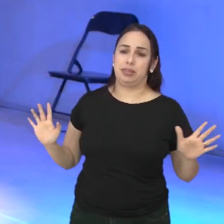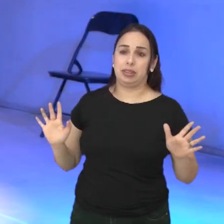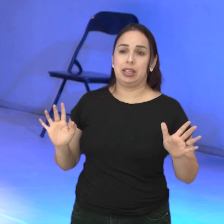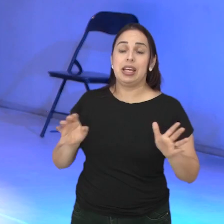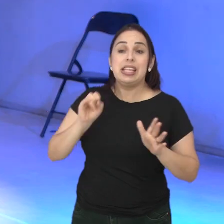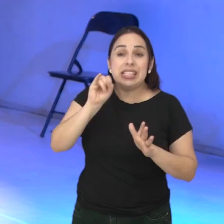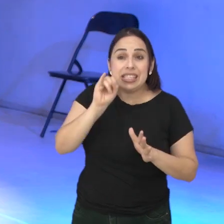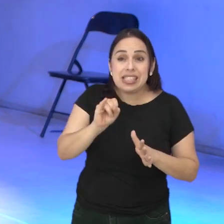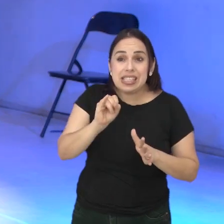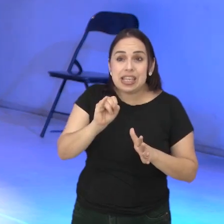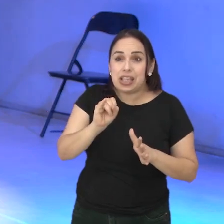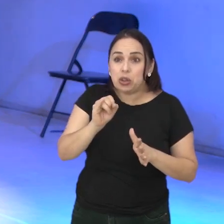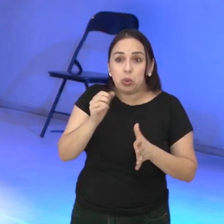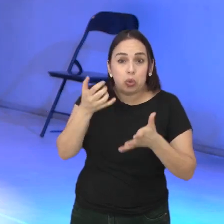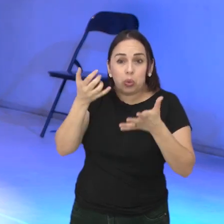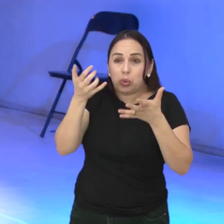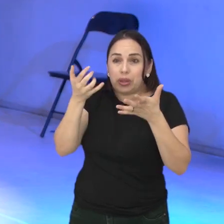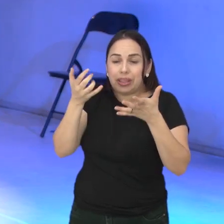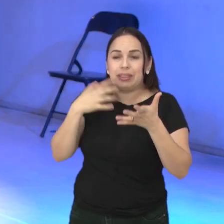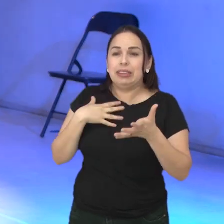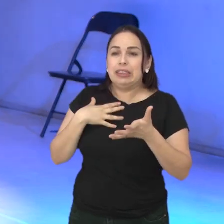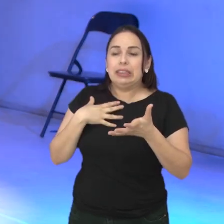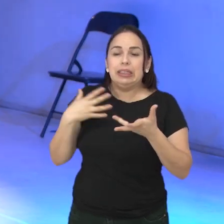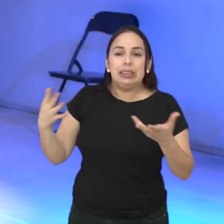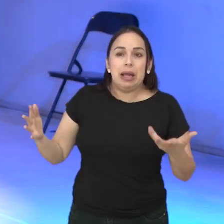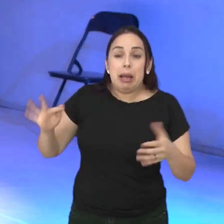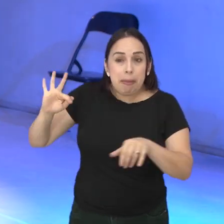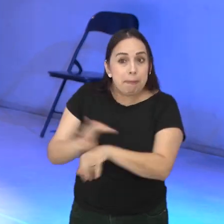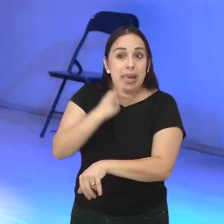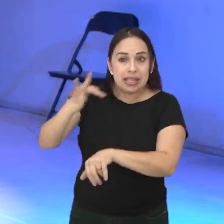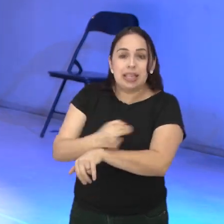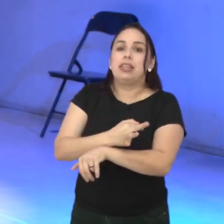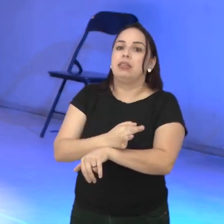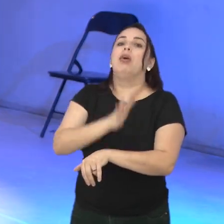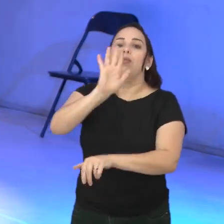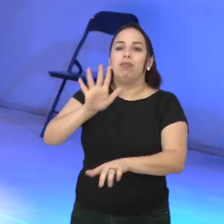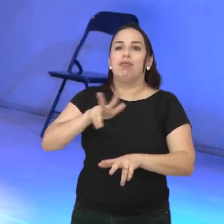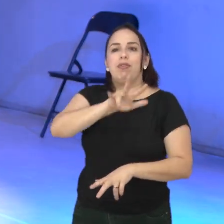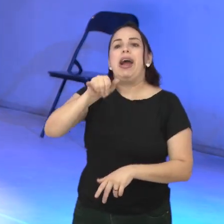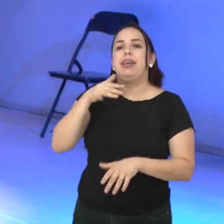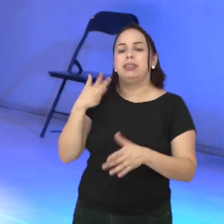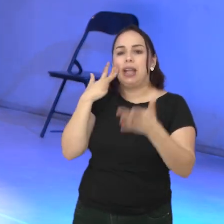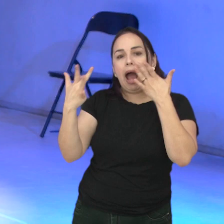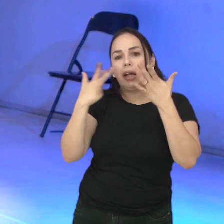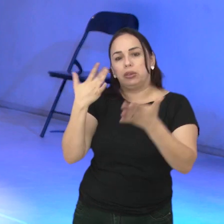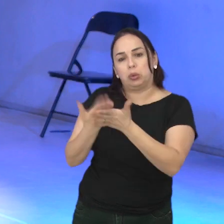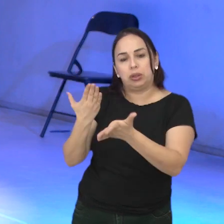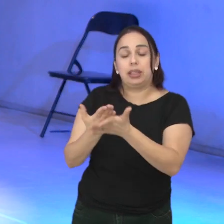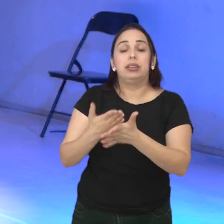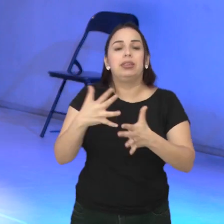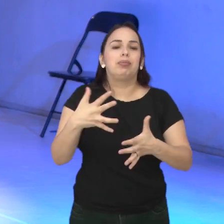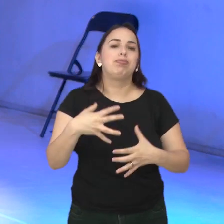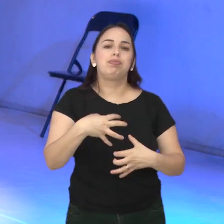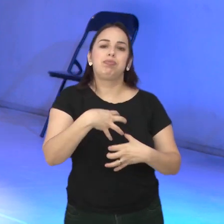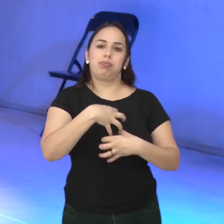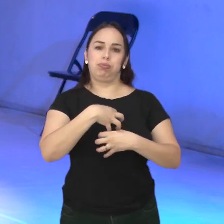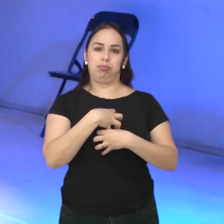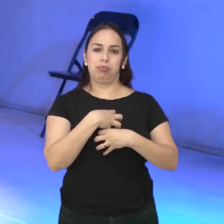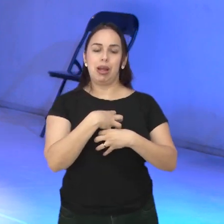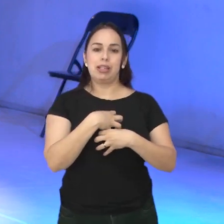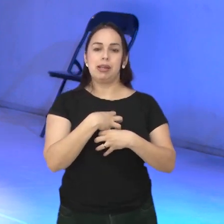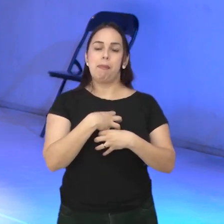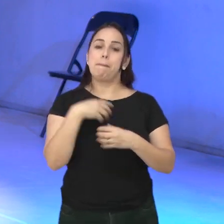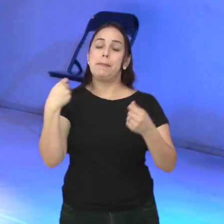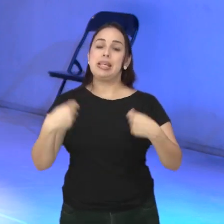teatro. Se você realmente não conseguir, aí sim você vai fazer teatro. É um pouco esse sentimento,